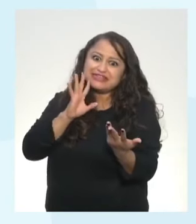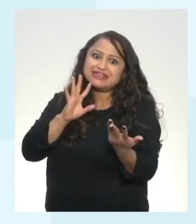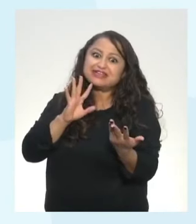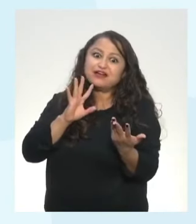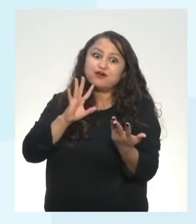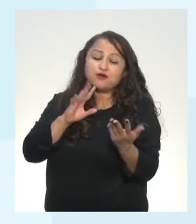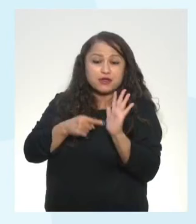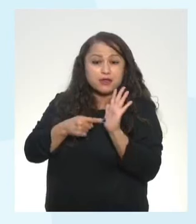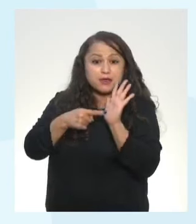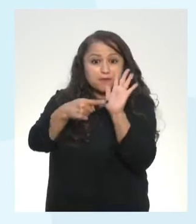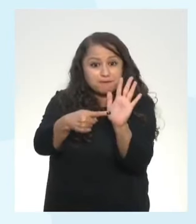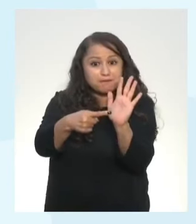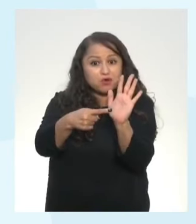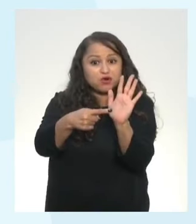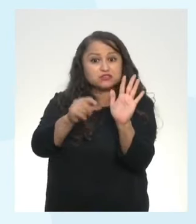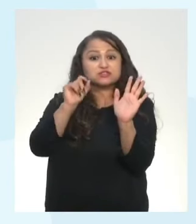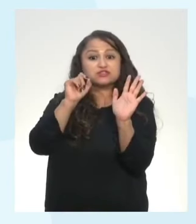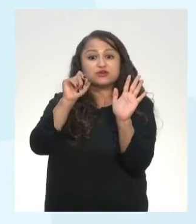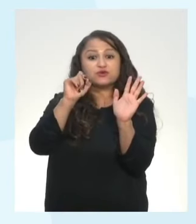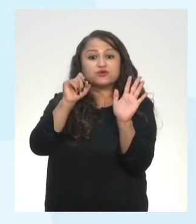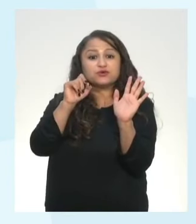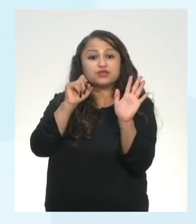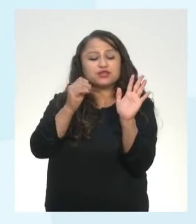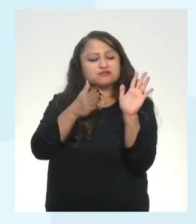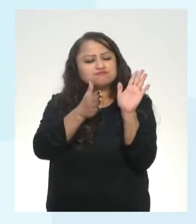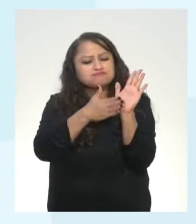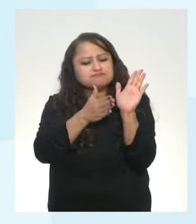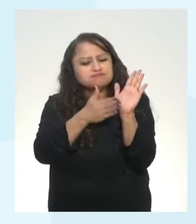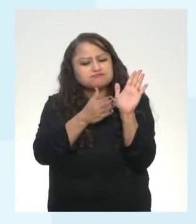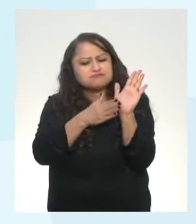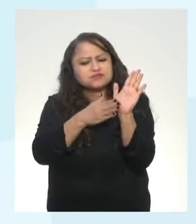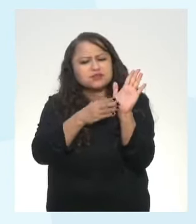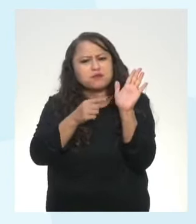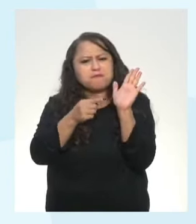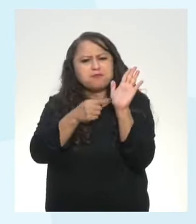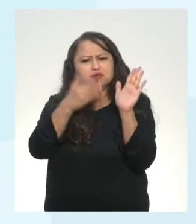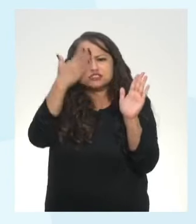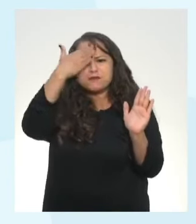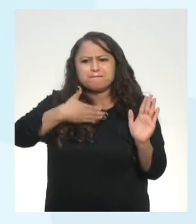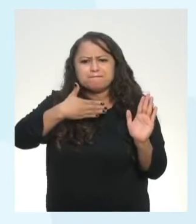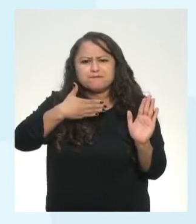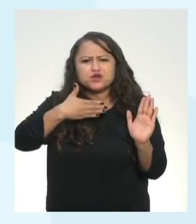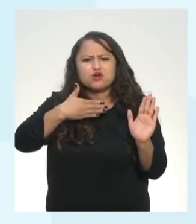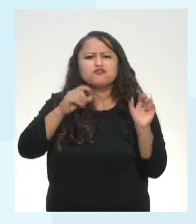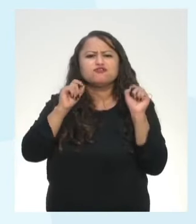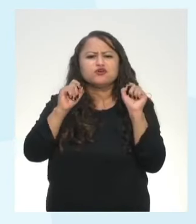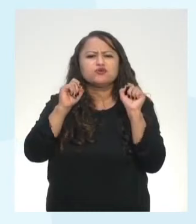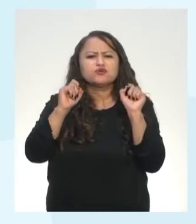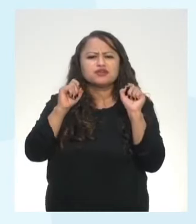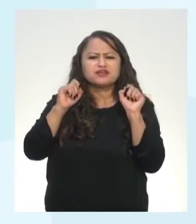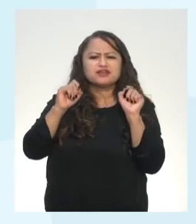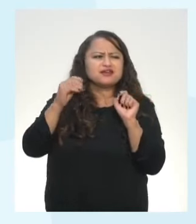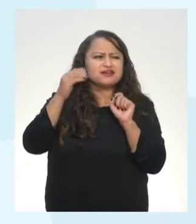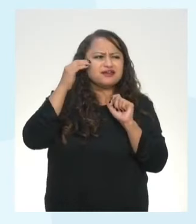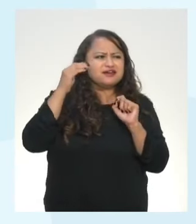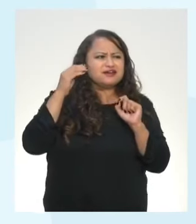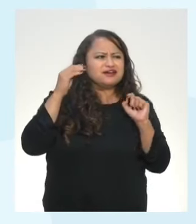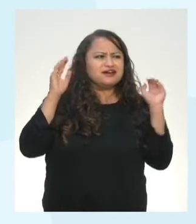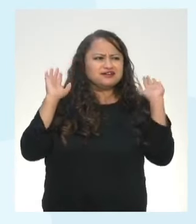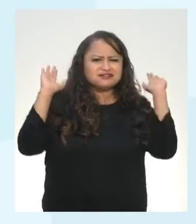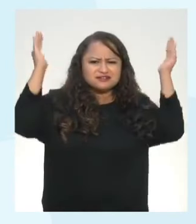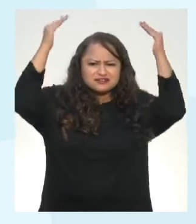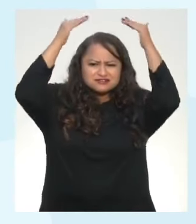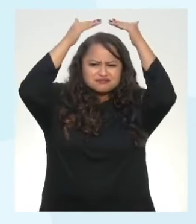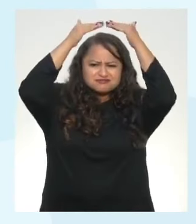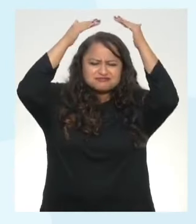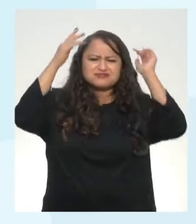reforça, através desse tipo de obra, isso é, reforça na população essa ideia de poder